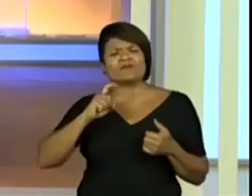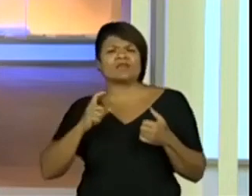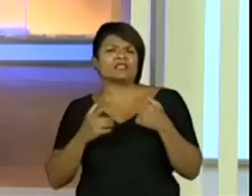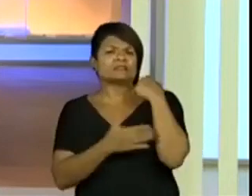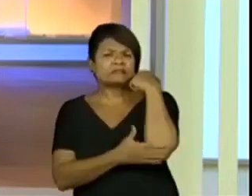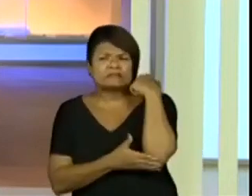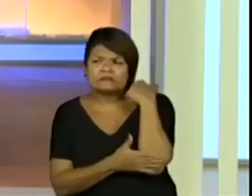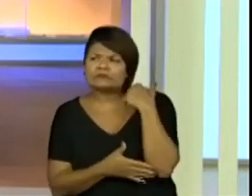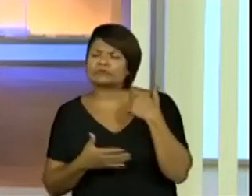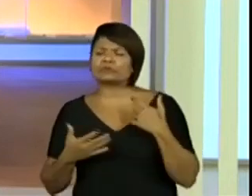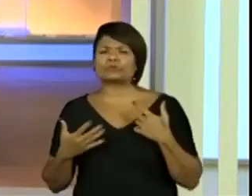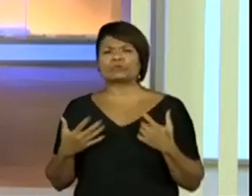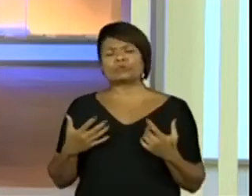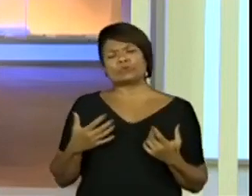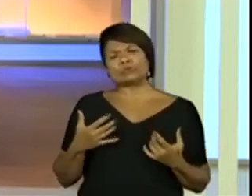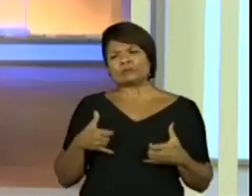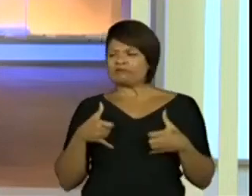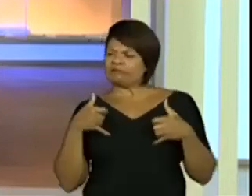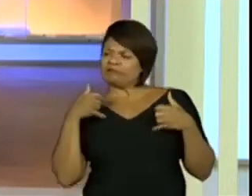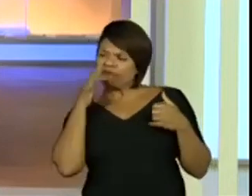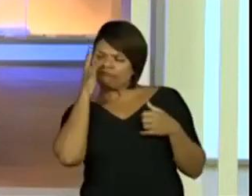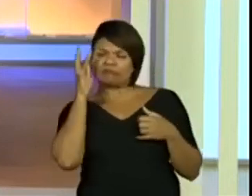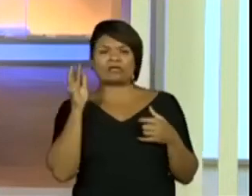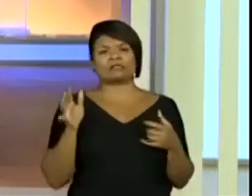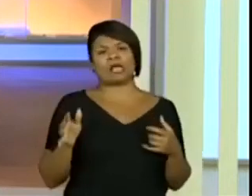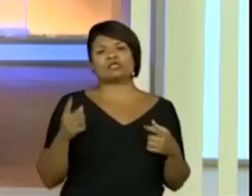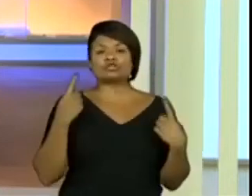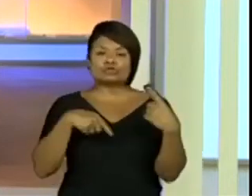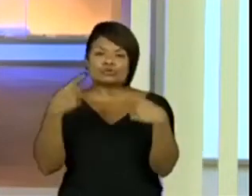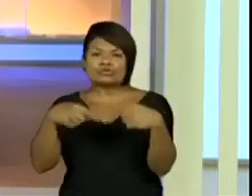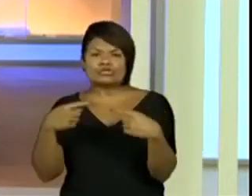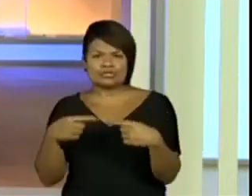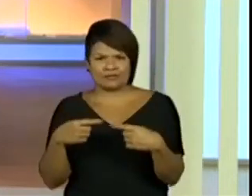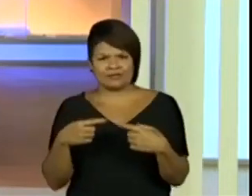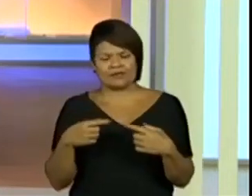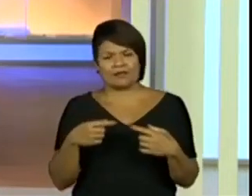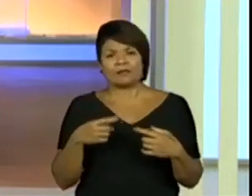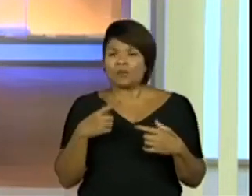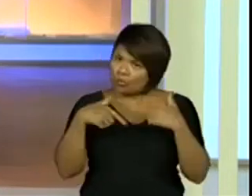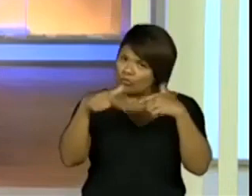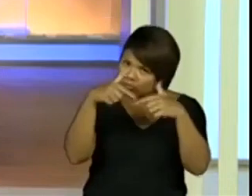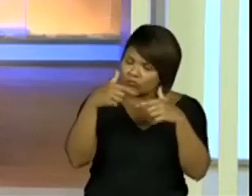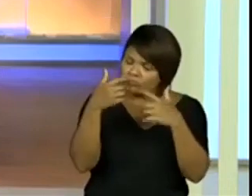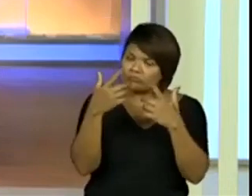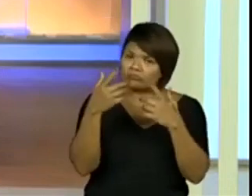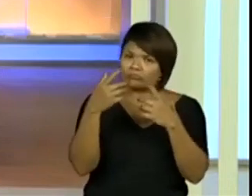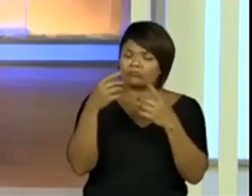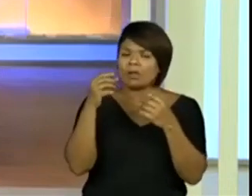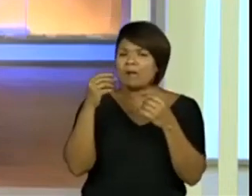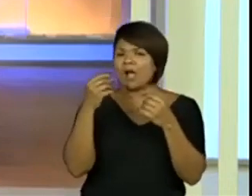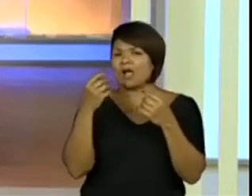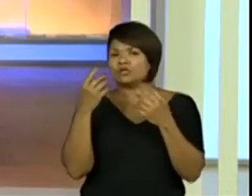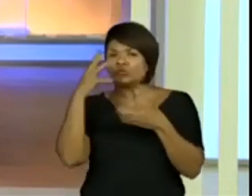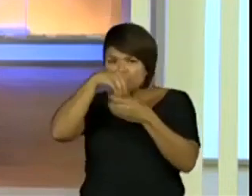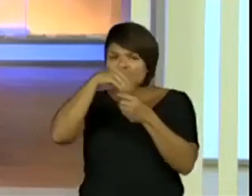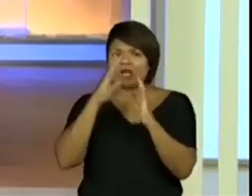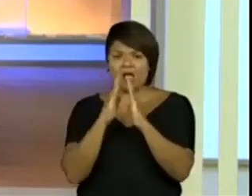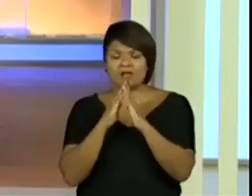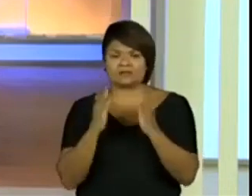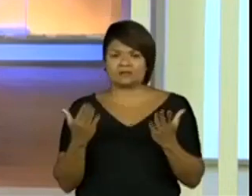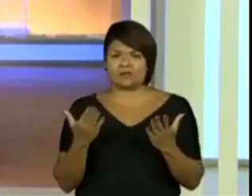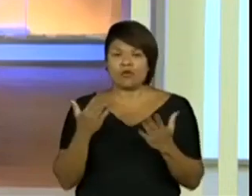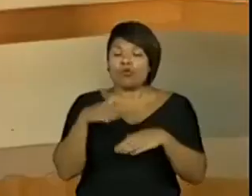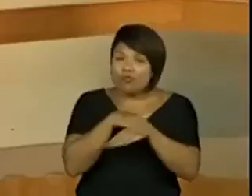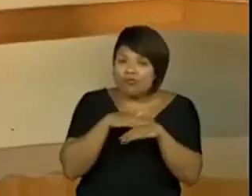vaidade, discutir, pegar essa historinha, né, transformá-la numa